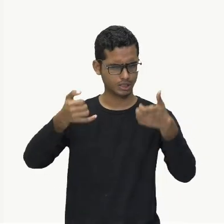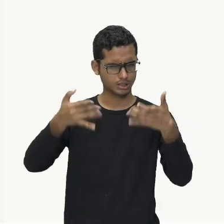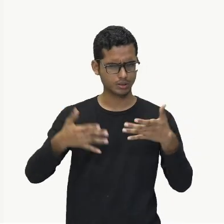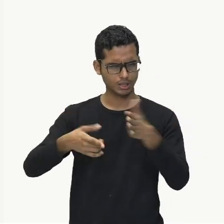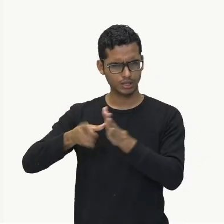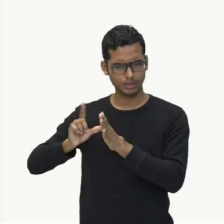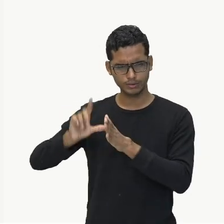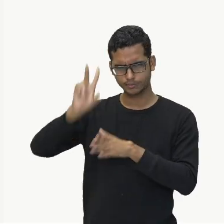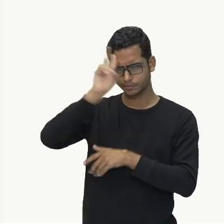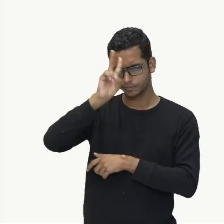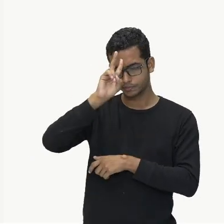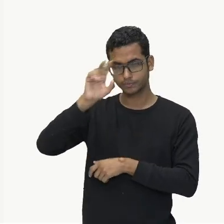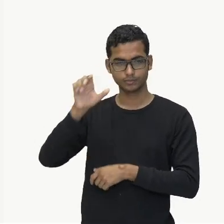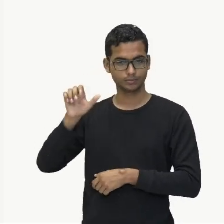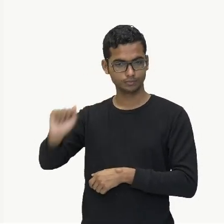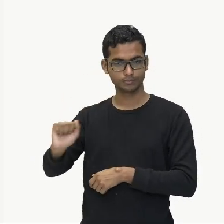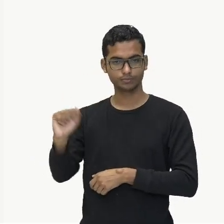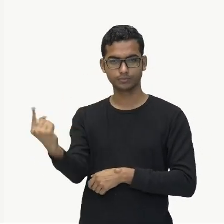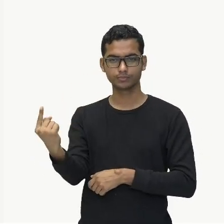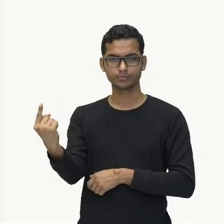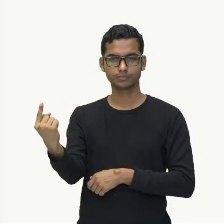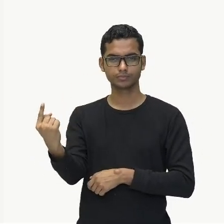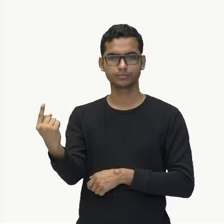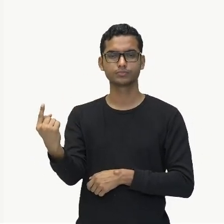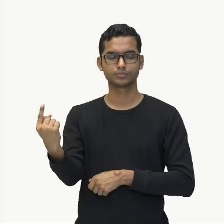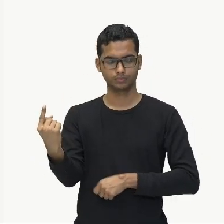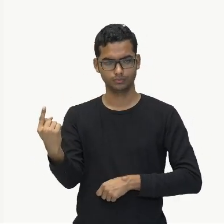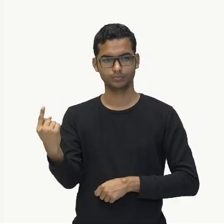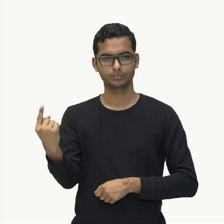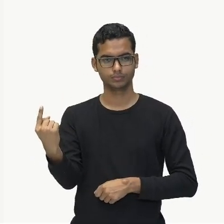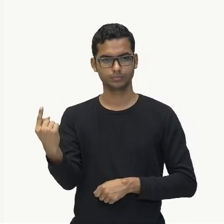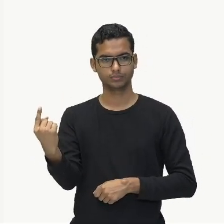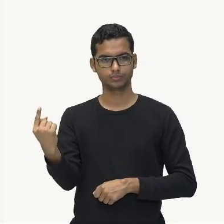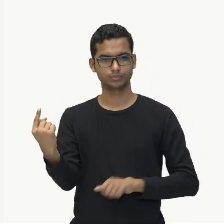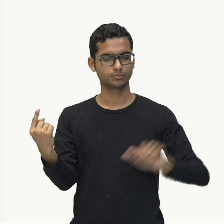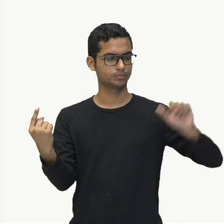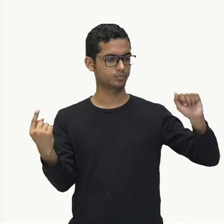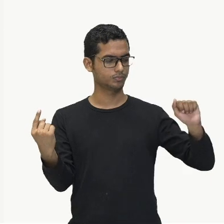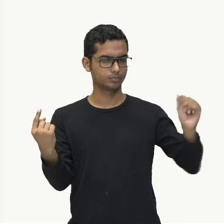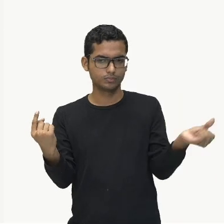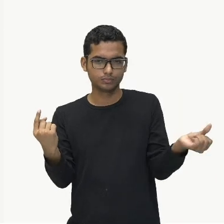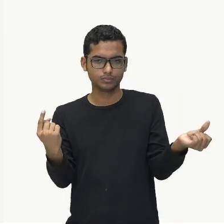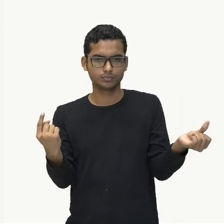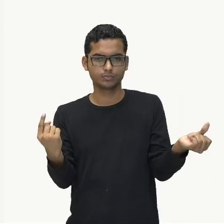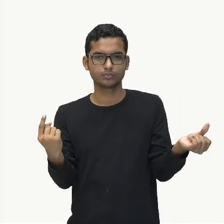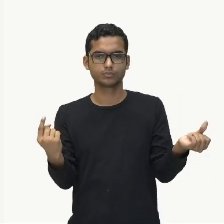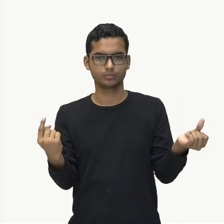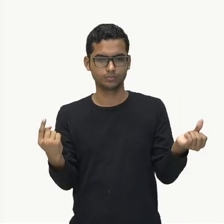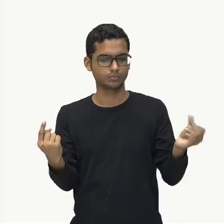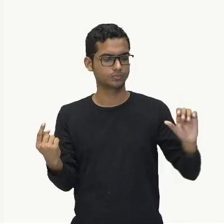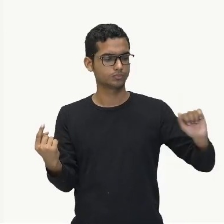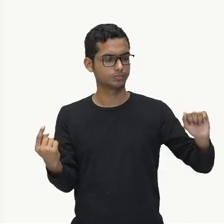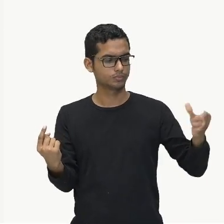Eu tenho A1 e tenho o A6, por exemplo.